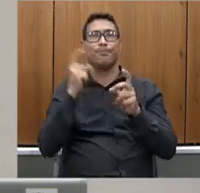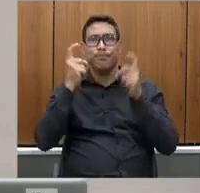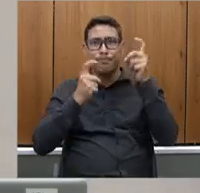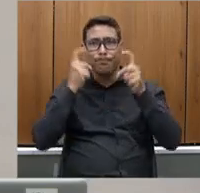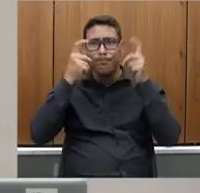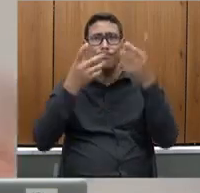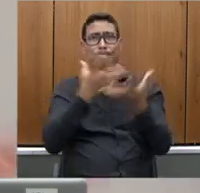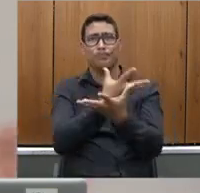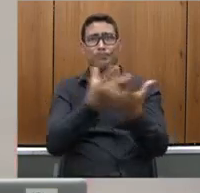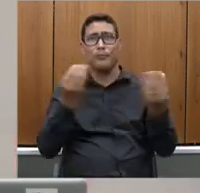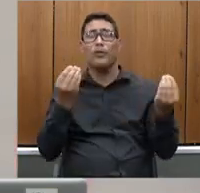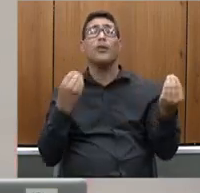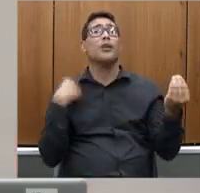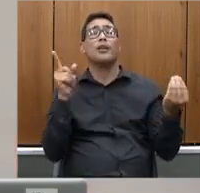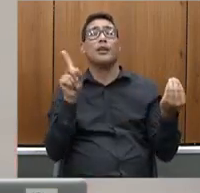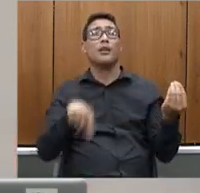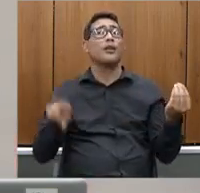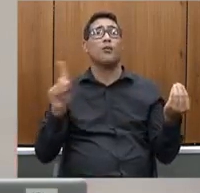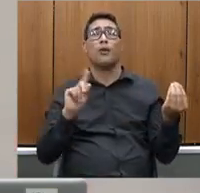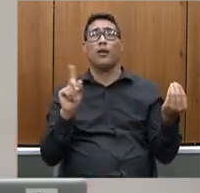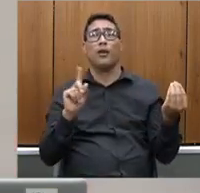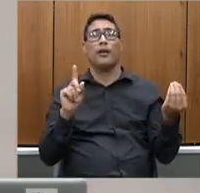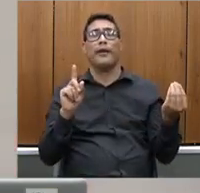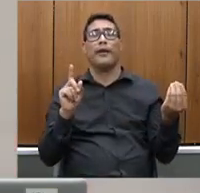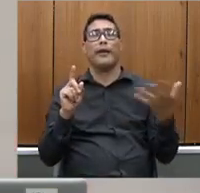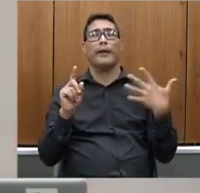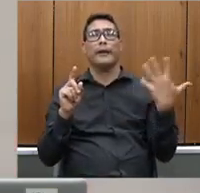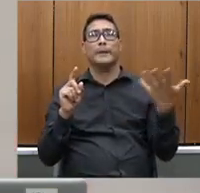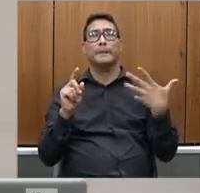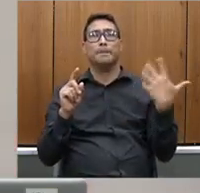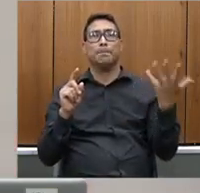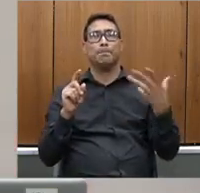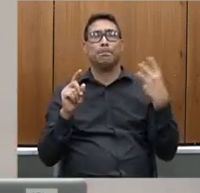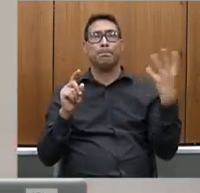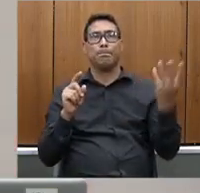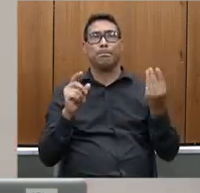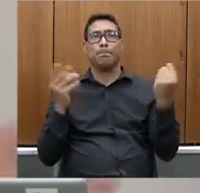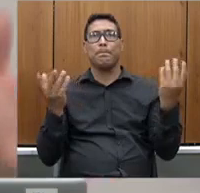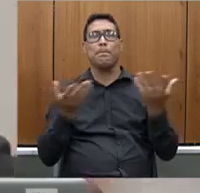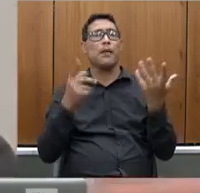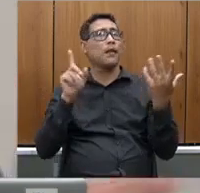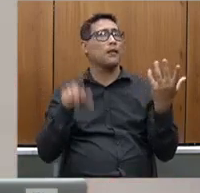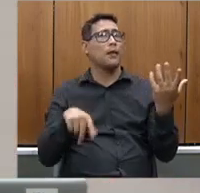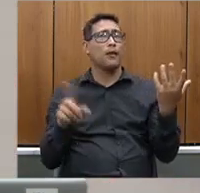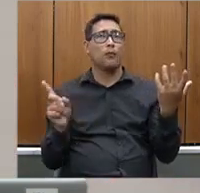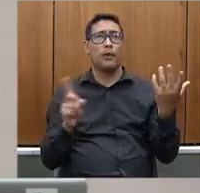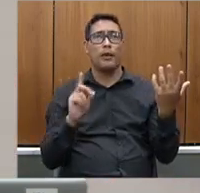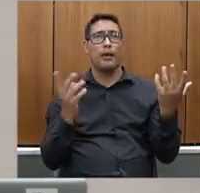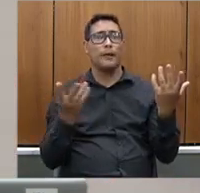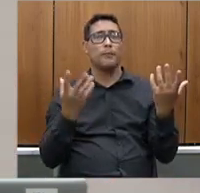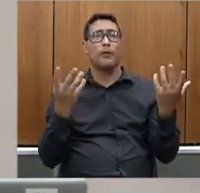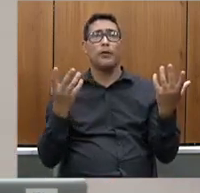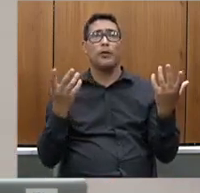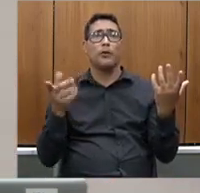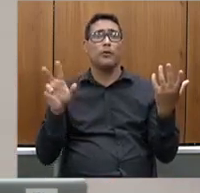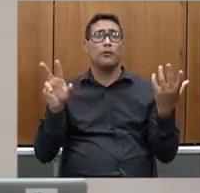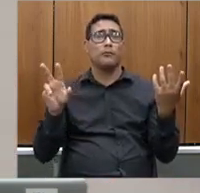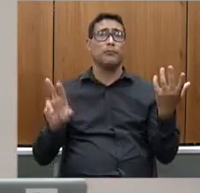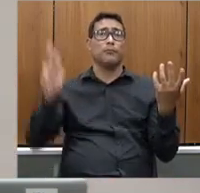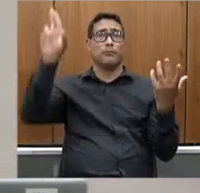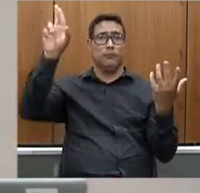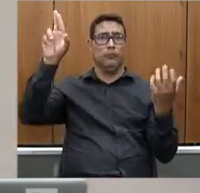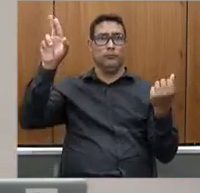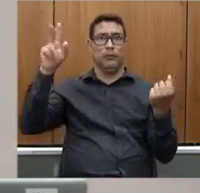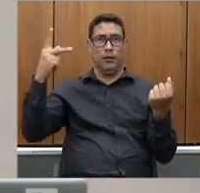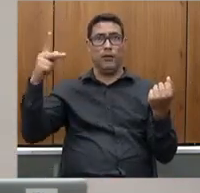que não é exatamente não é não é o seu chefe da instituição